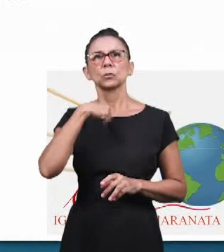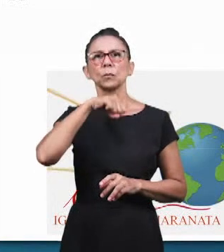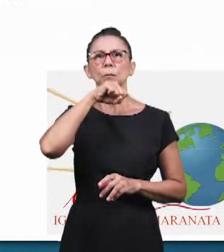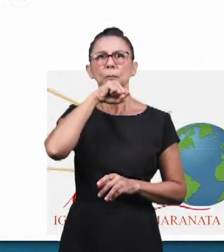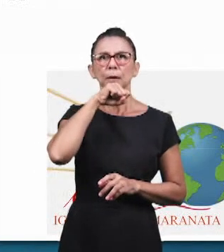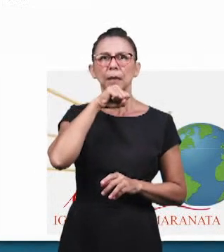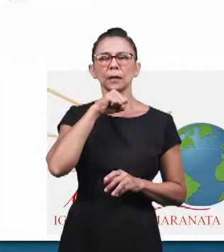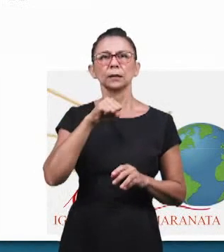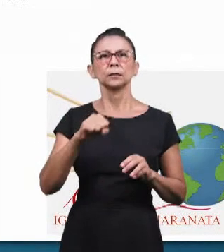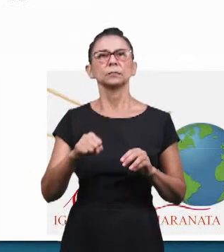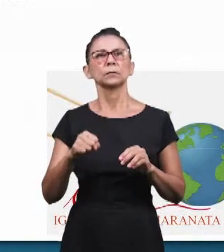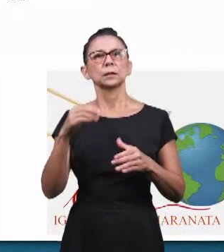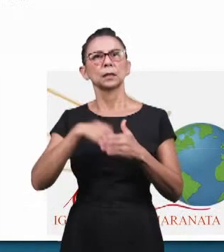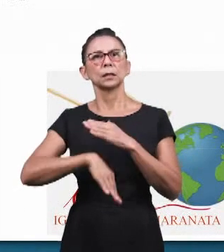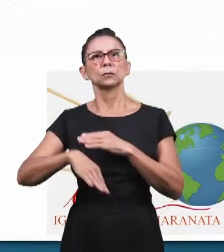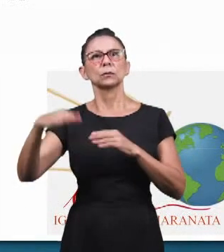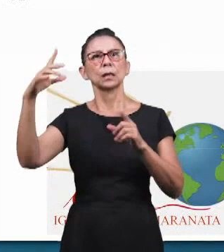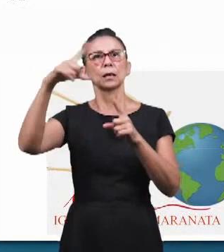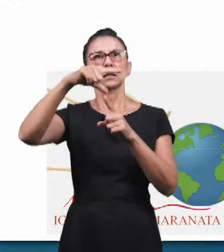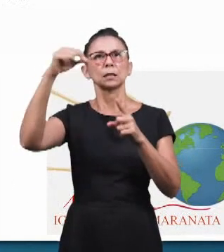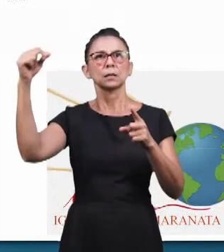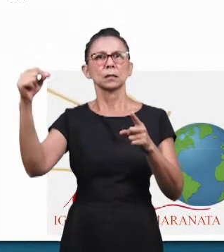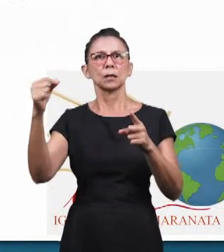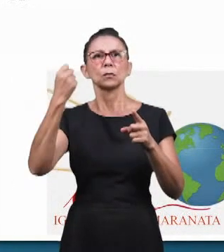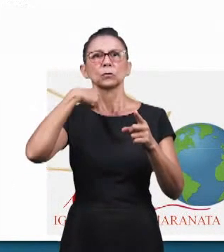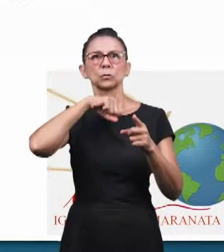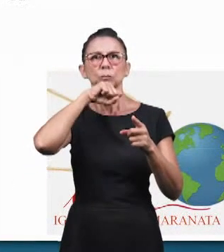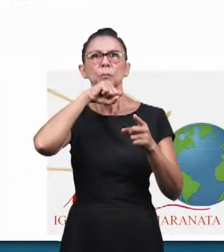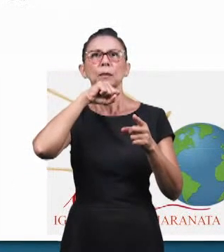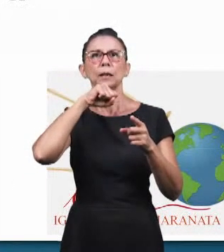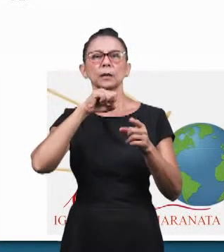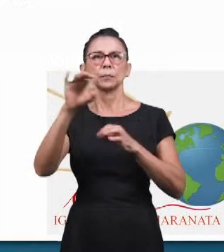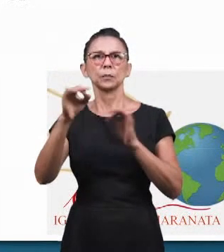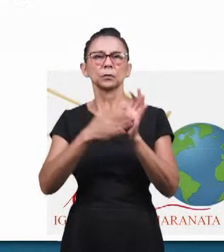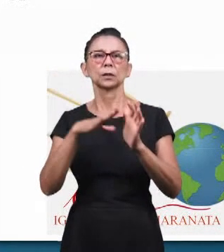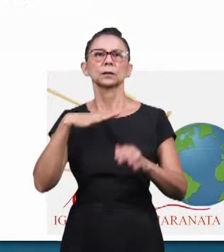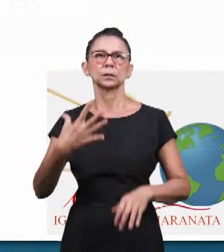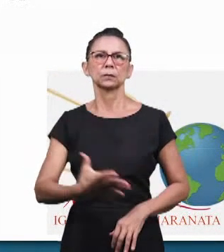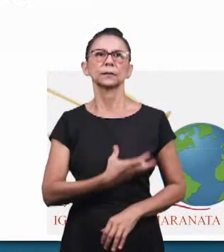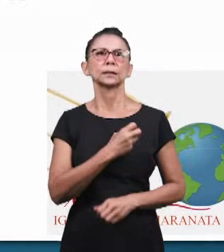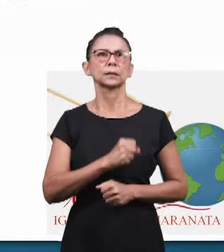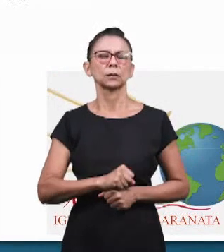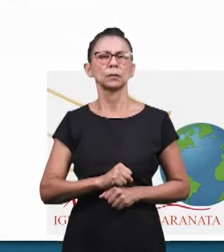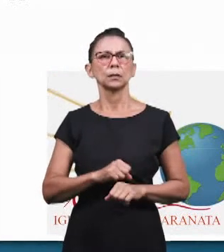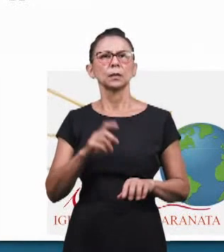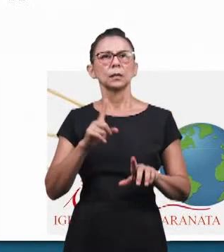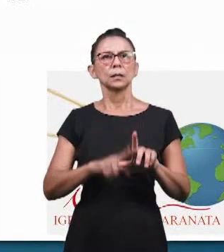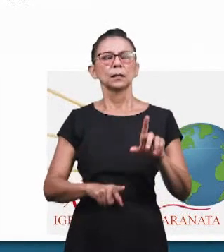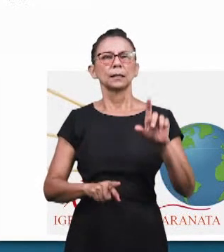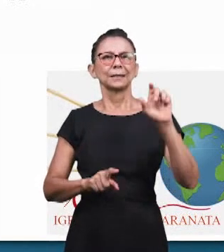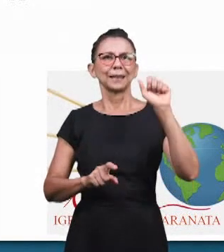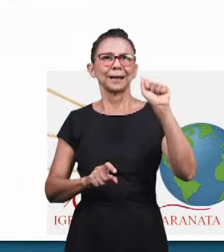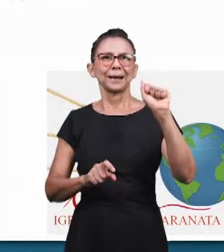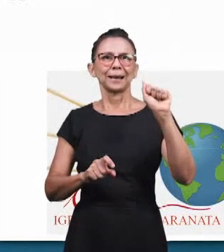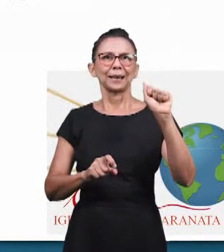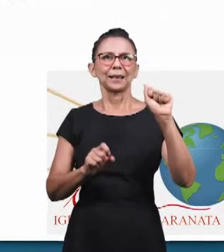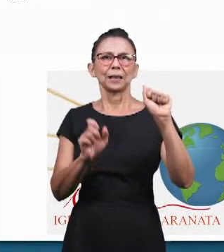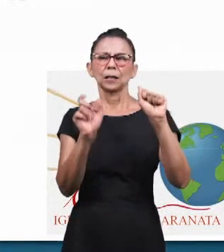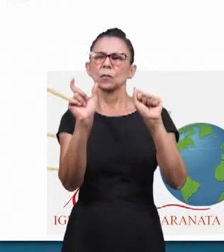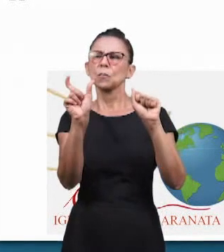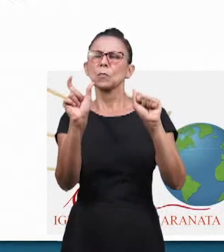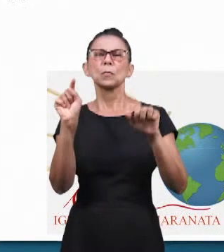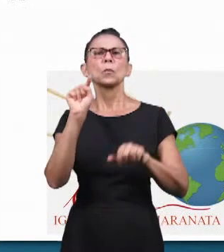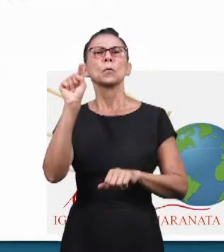da segunda pergunta. Qual é a palavra? E letra B, explique naturalmente a respeito